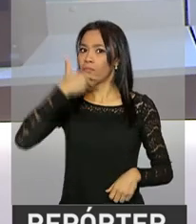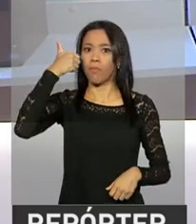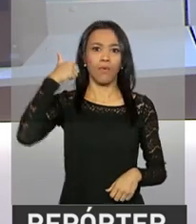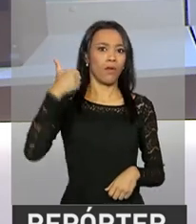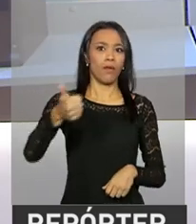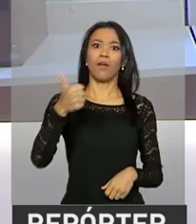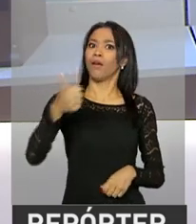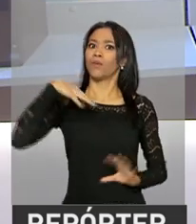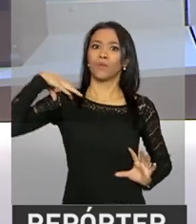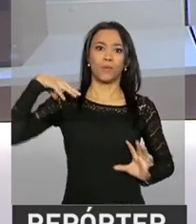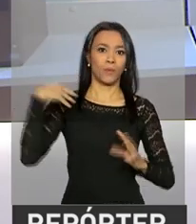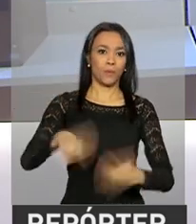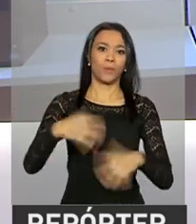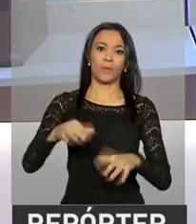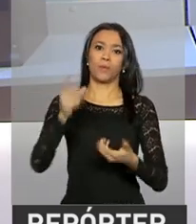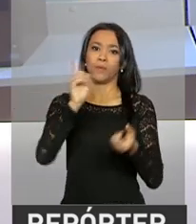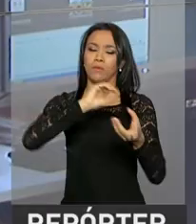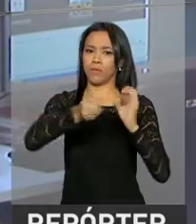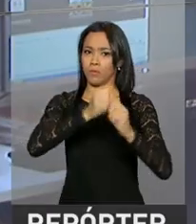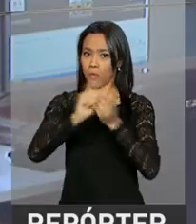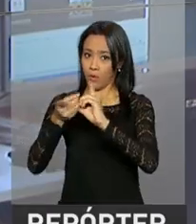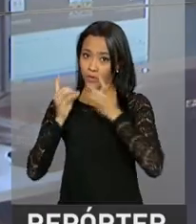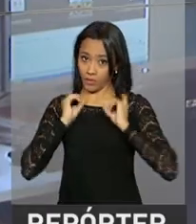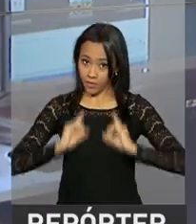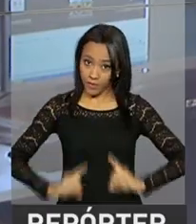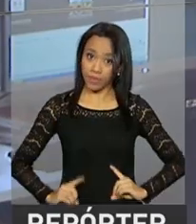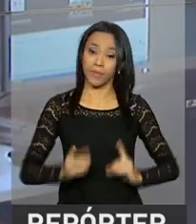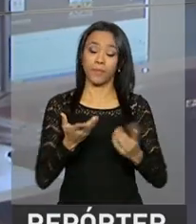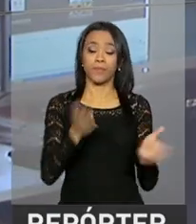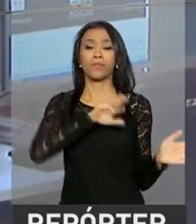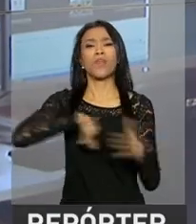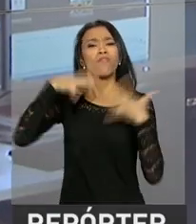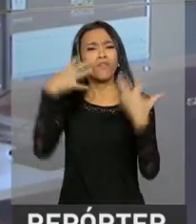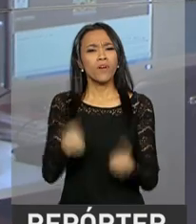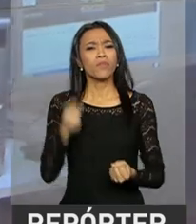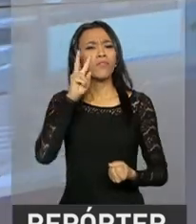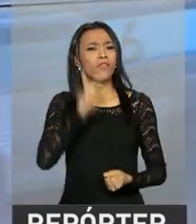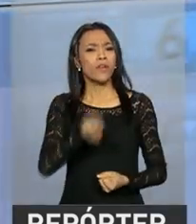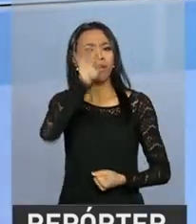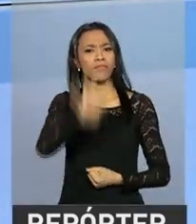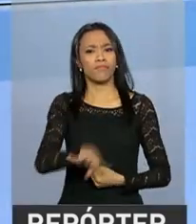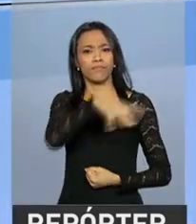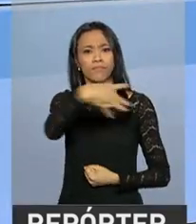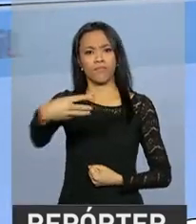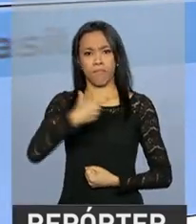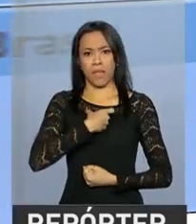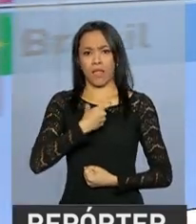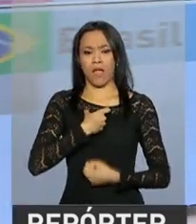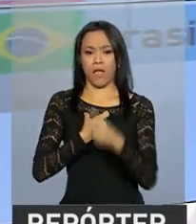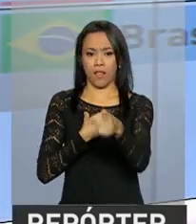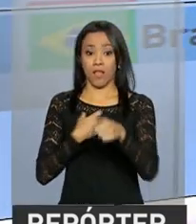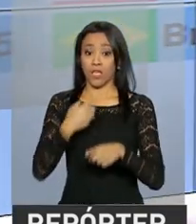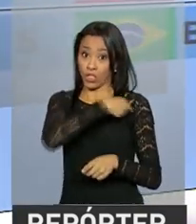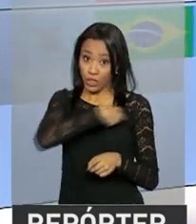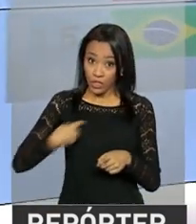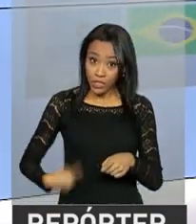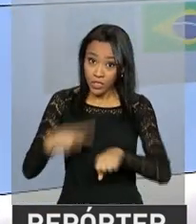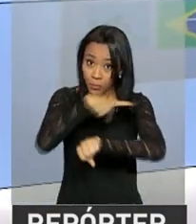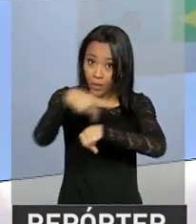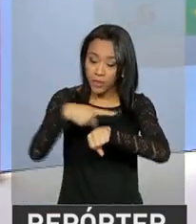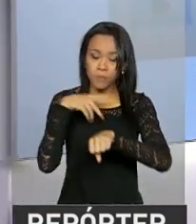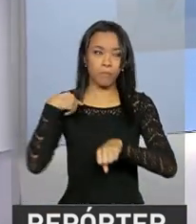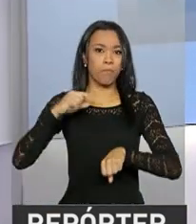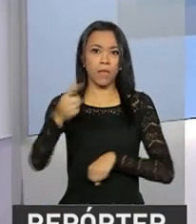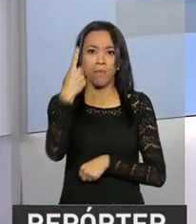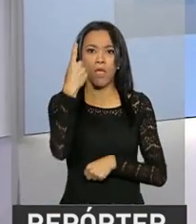natação paralímpica de todos os tempos. Vamos ver agora como está o quadro de medalhas. Vamos ver aqui no telão. A China segue em primeiro lugar